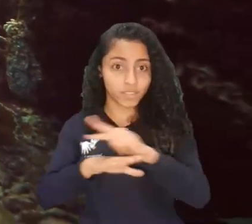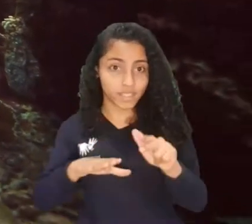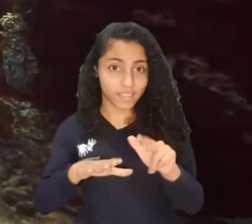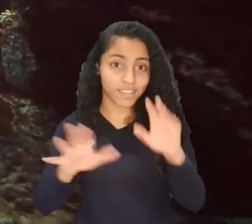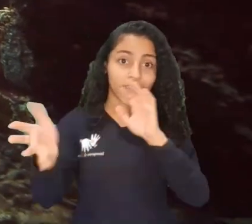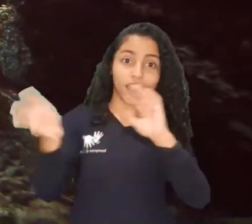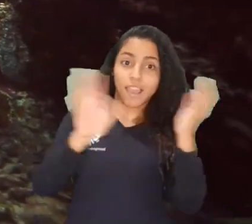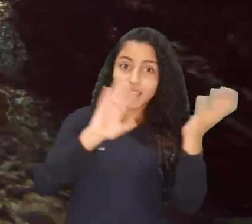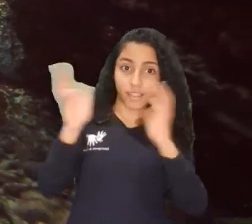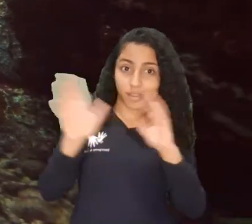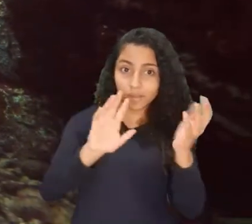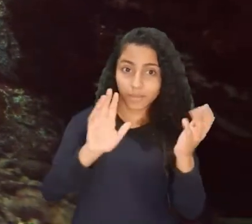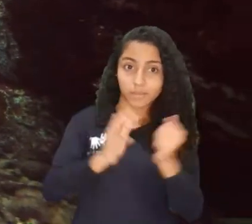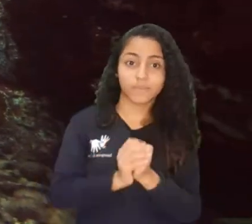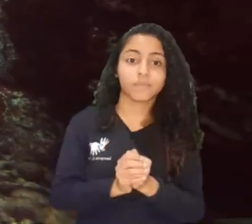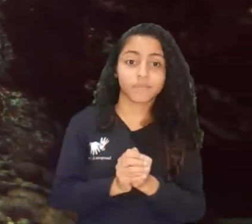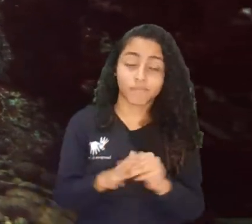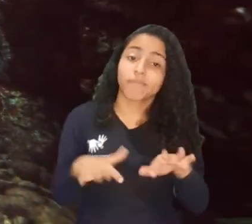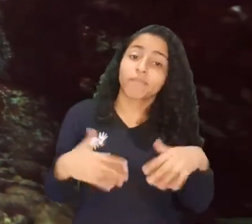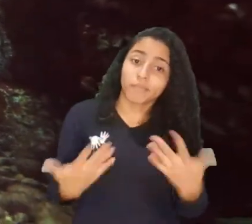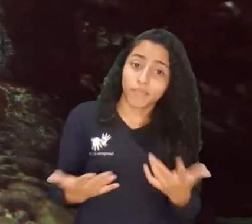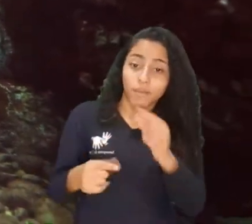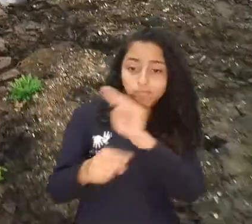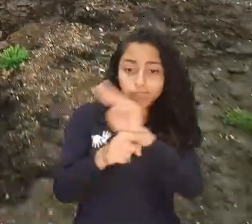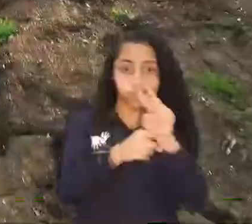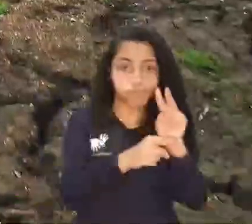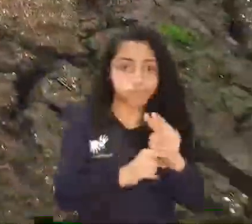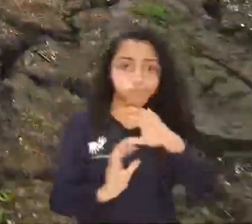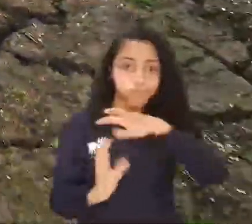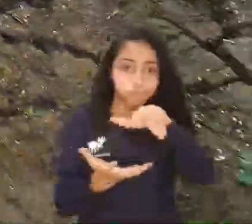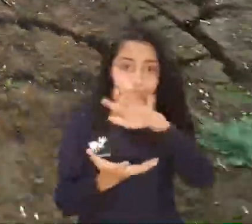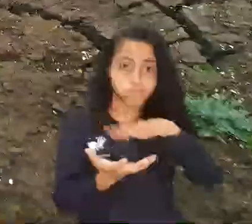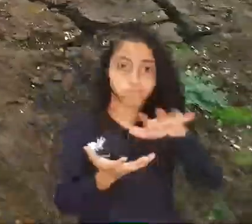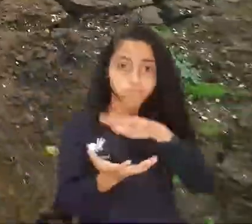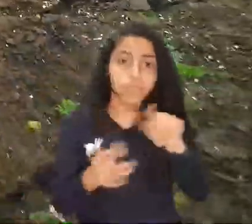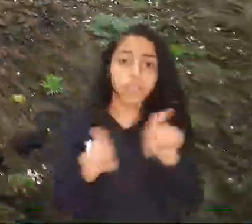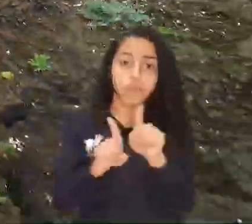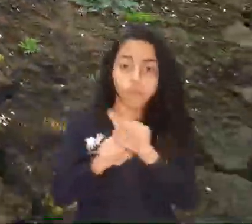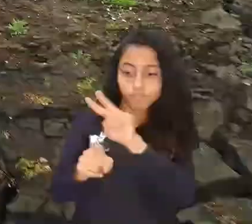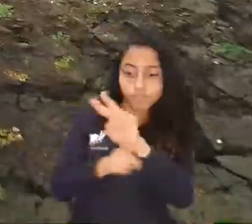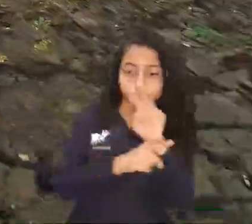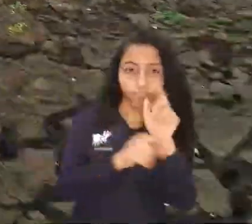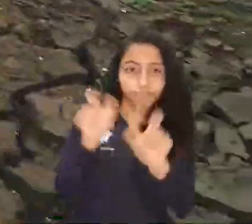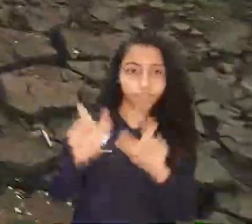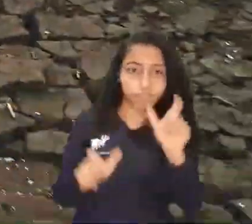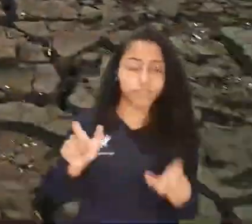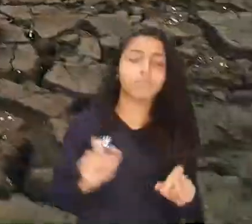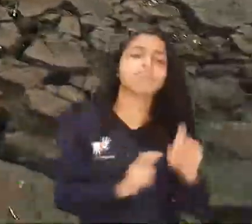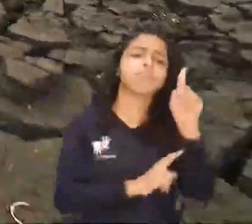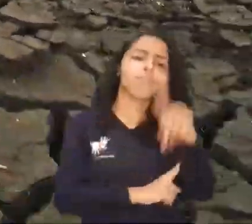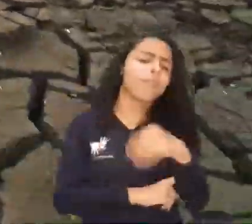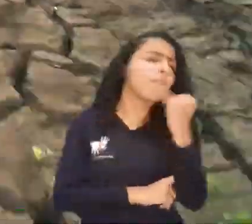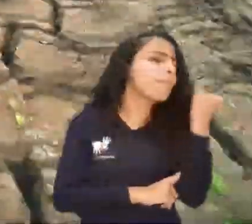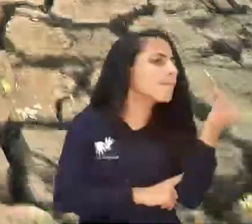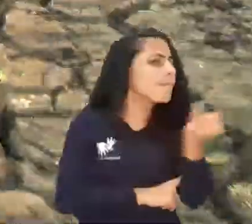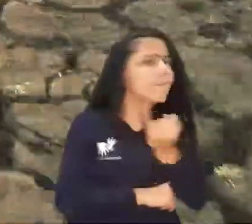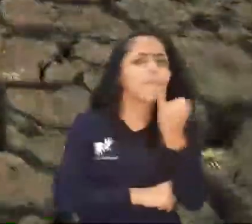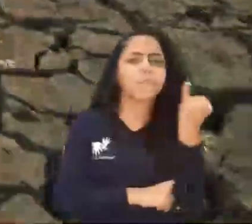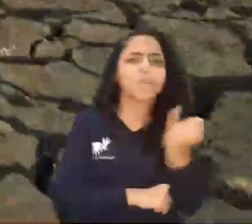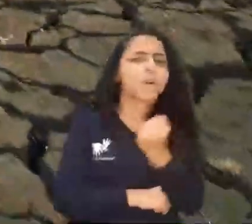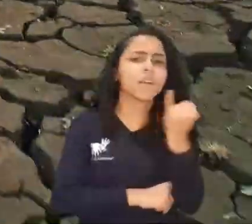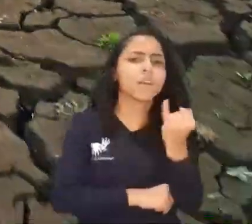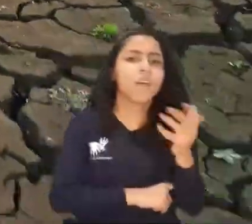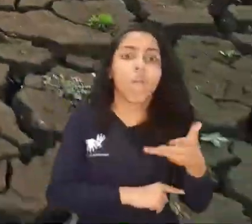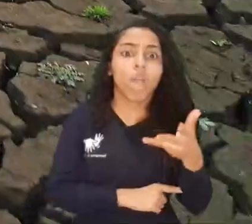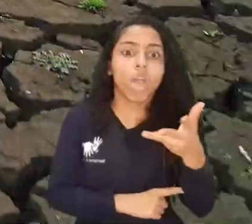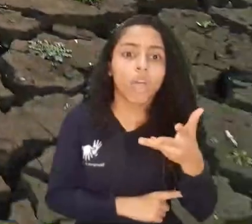clima. Logo, a conservação dos ecossistemas e preservação das espécies é um importante caminho para